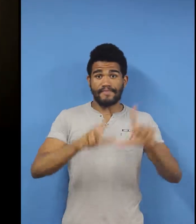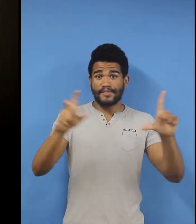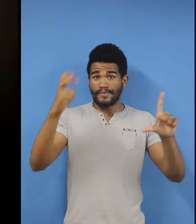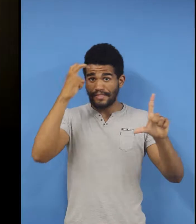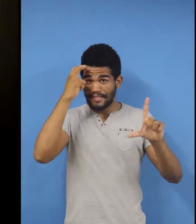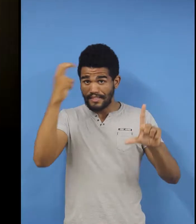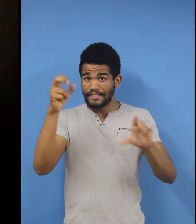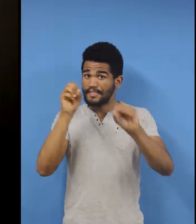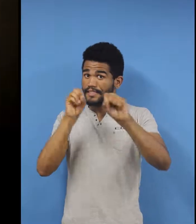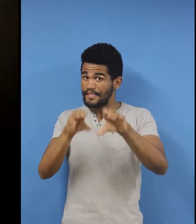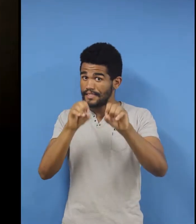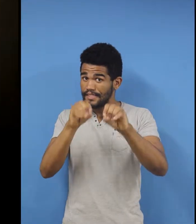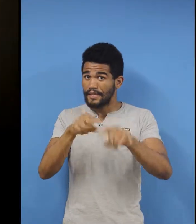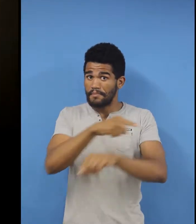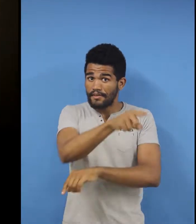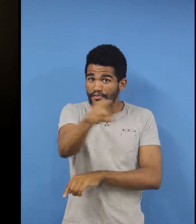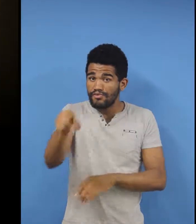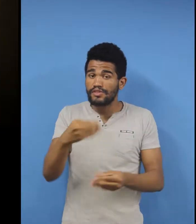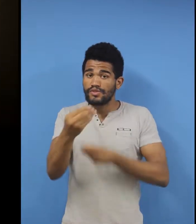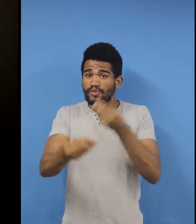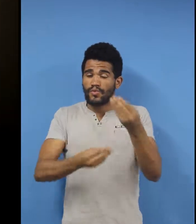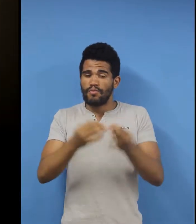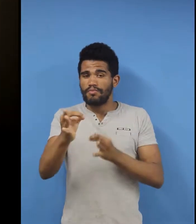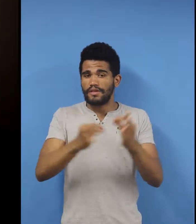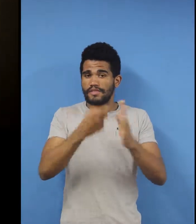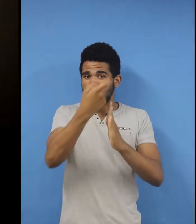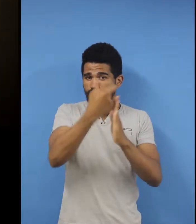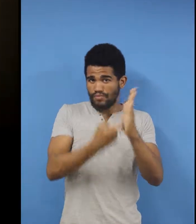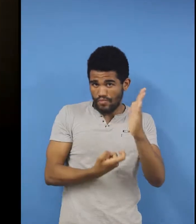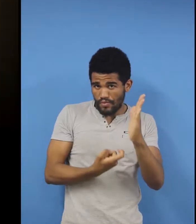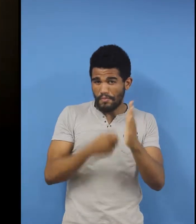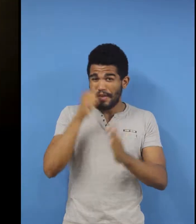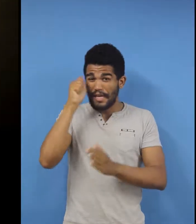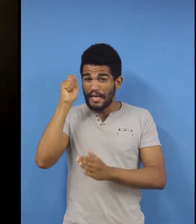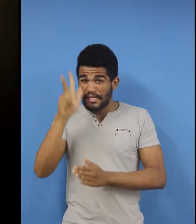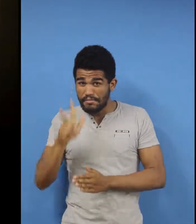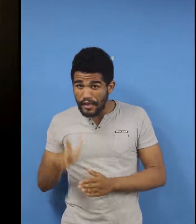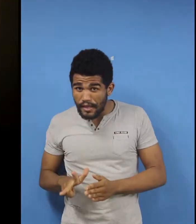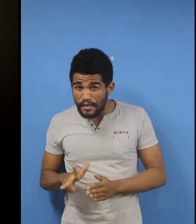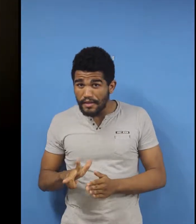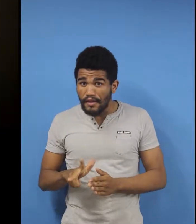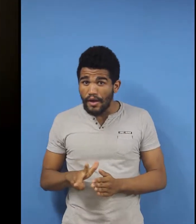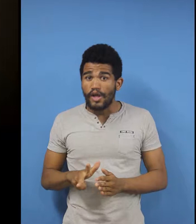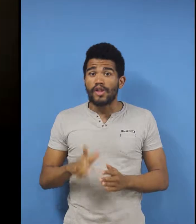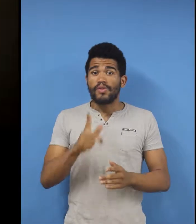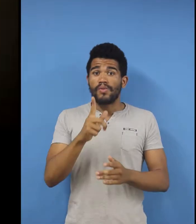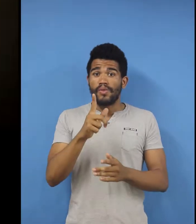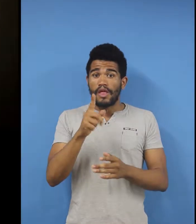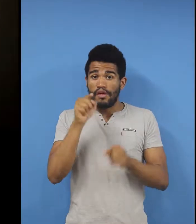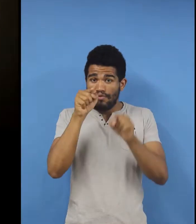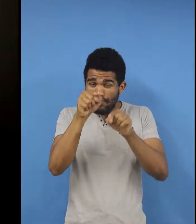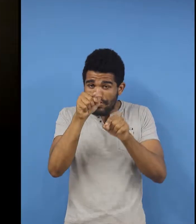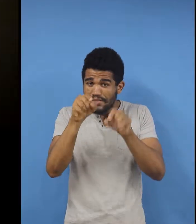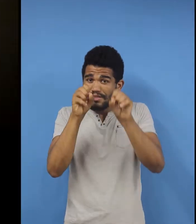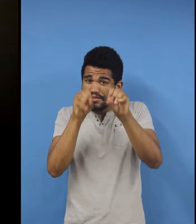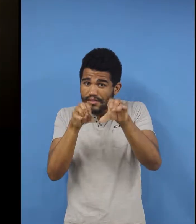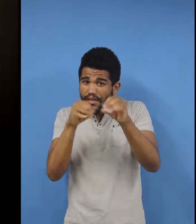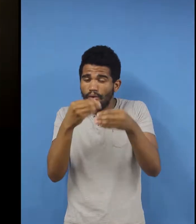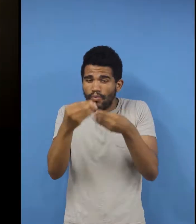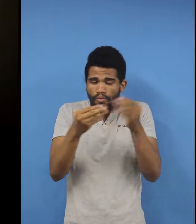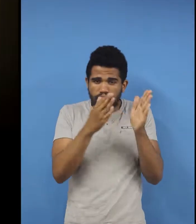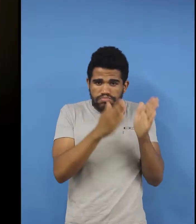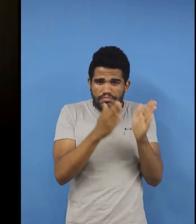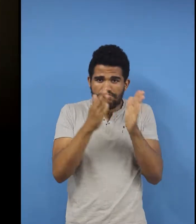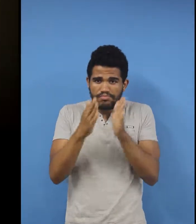o canal Inteligente vai ensinar pra gente como redigir. Malandramente, o canal Inteligente vai ensinar pra gente passinho